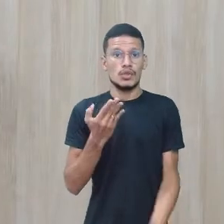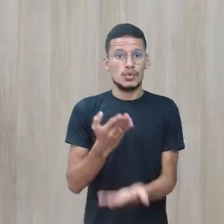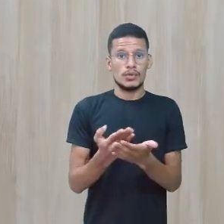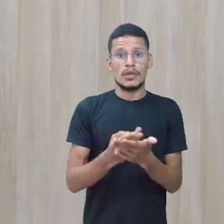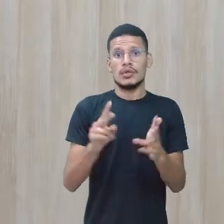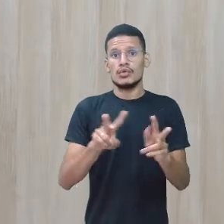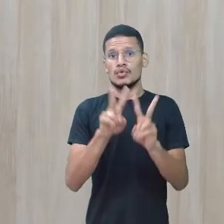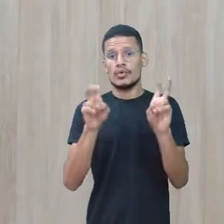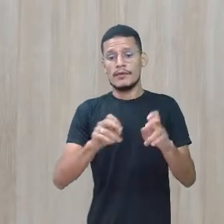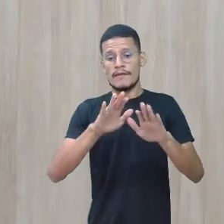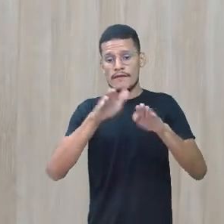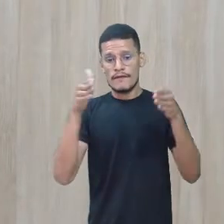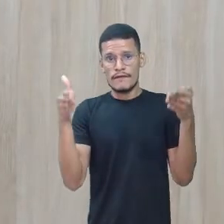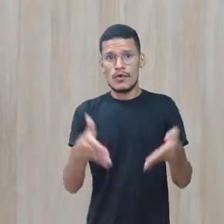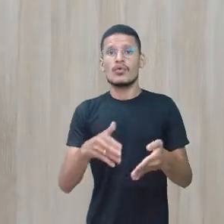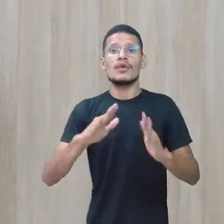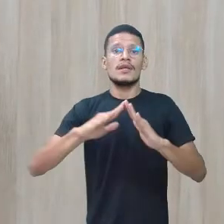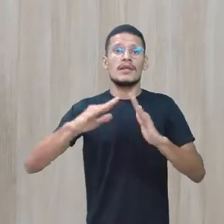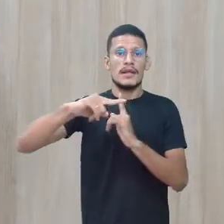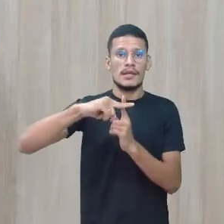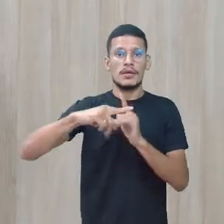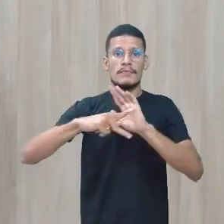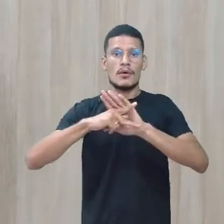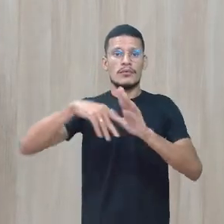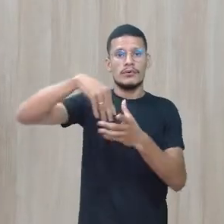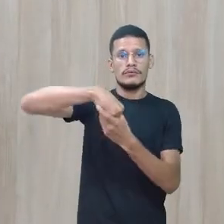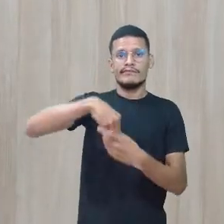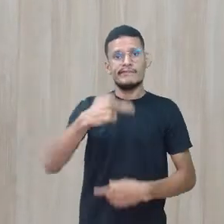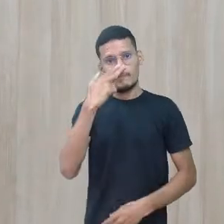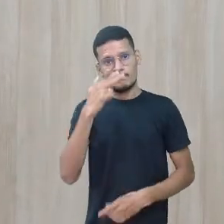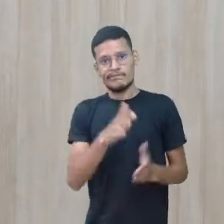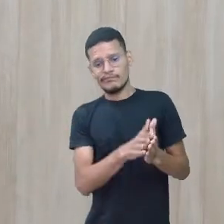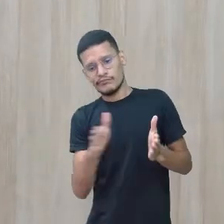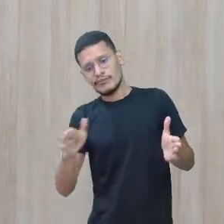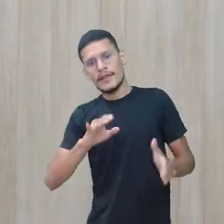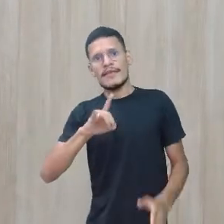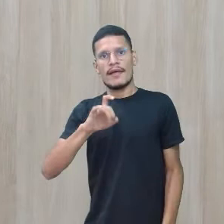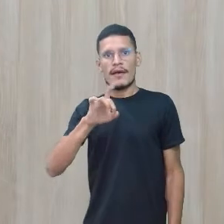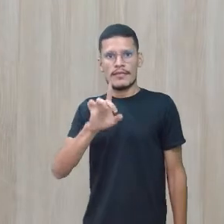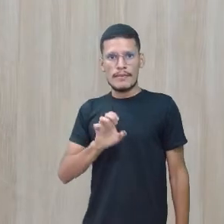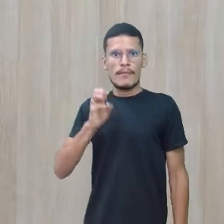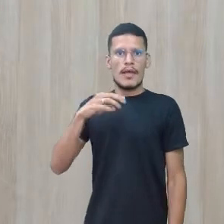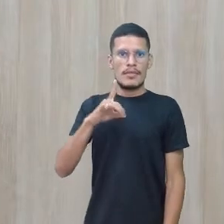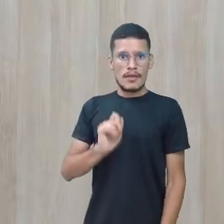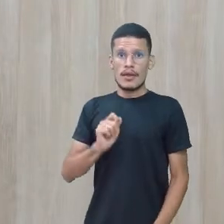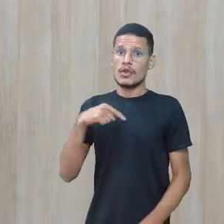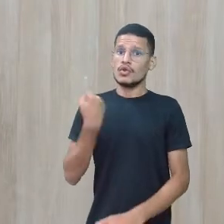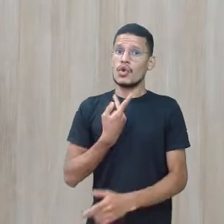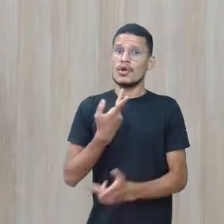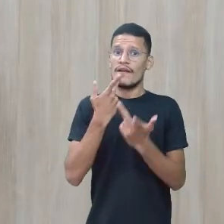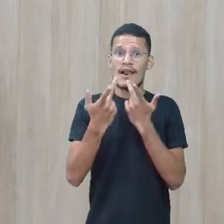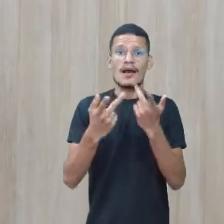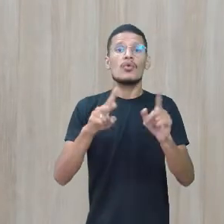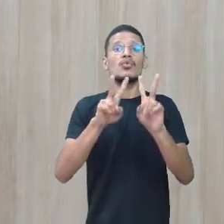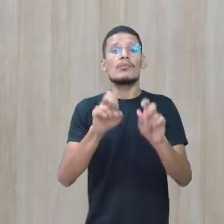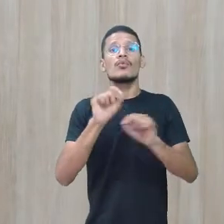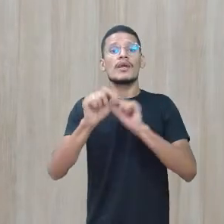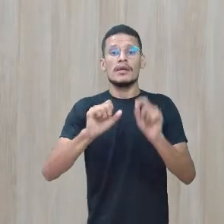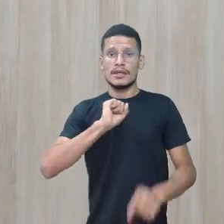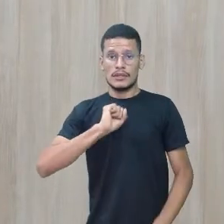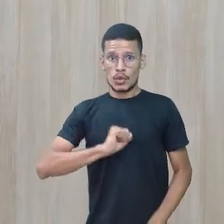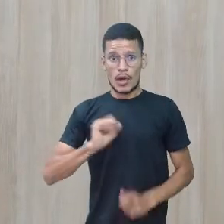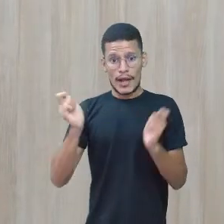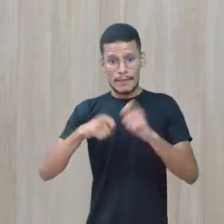estudar especificamente sobre a igreja cristã na Idade Média, a gente vai ver que esses sacerdotes, eles